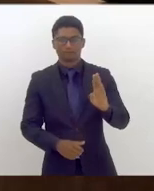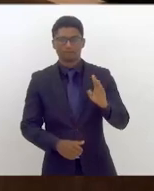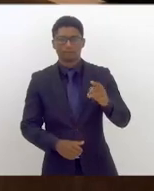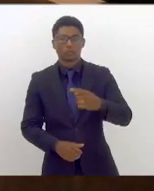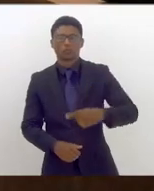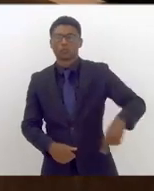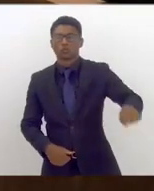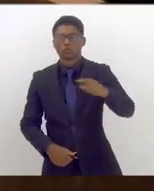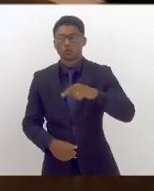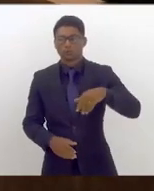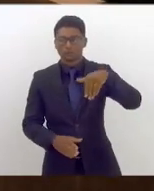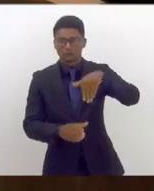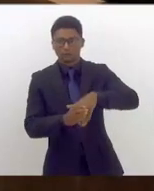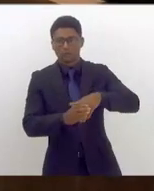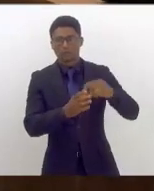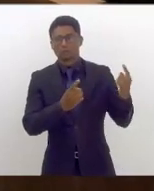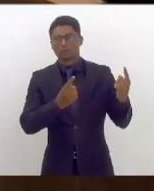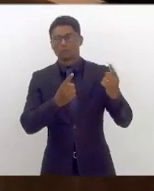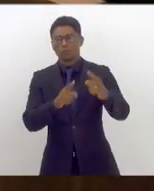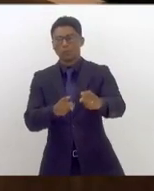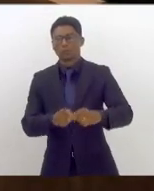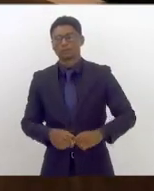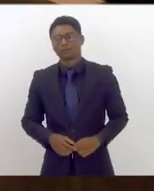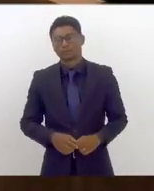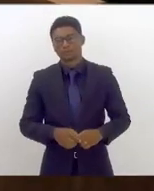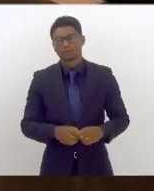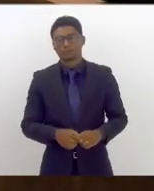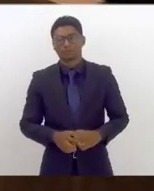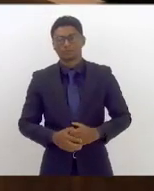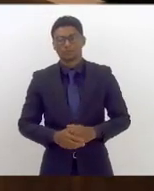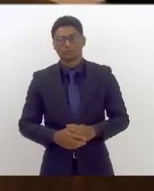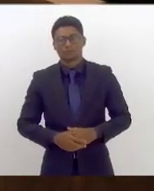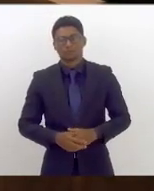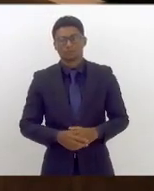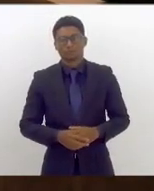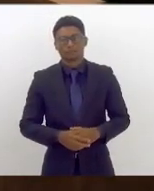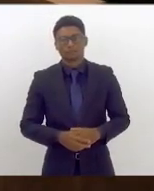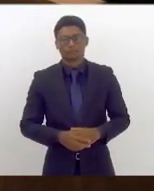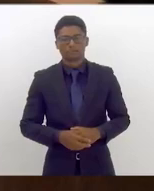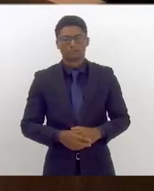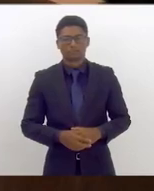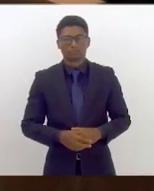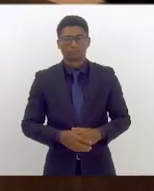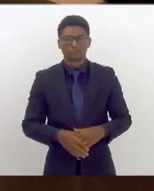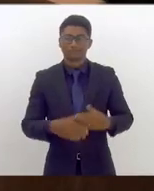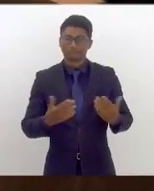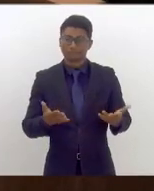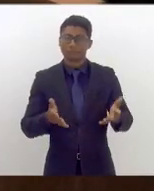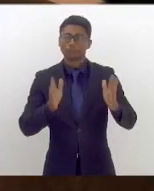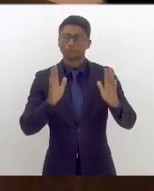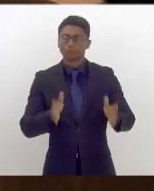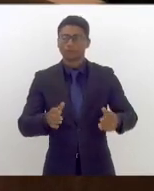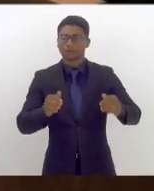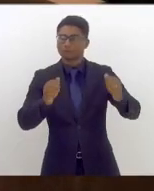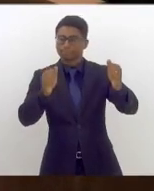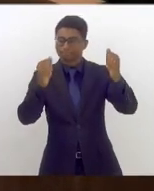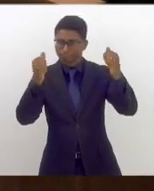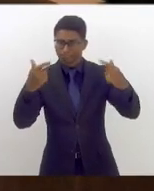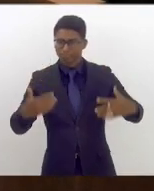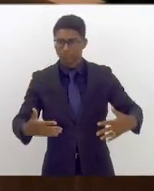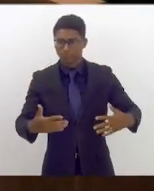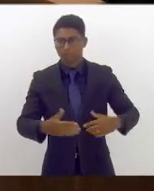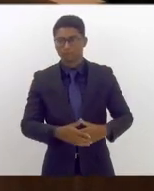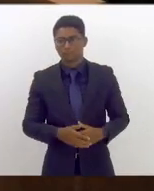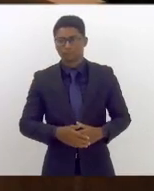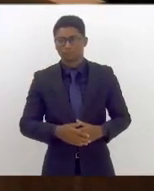o voto contrário mas com a seguinte ponderação como Foi explicado esse